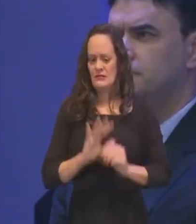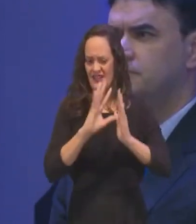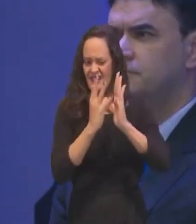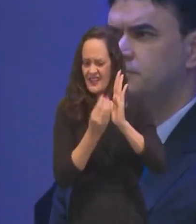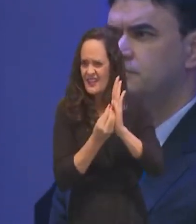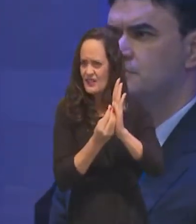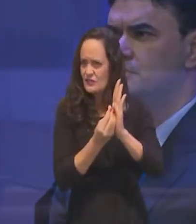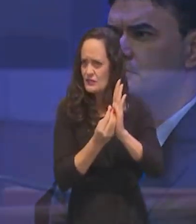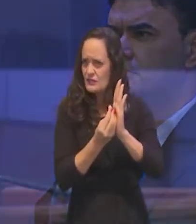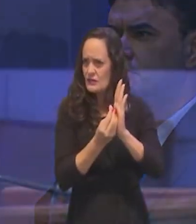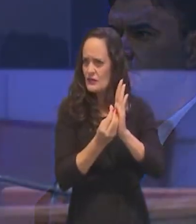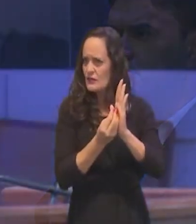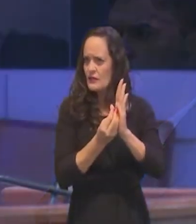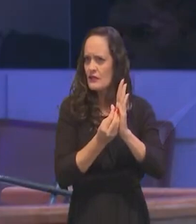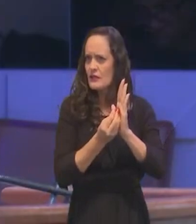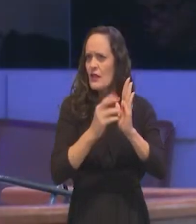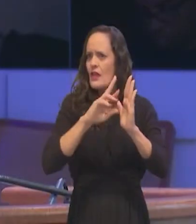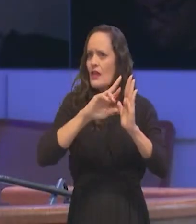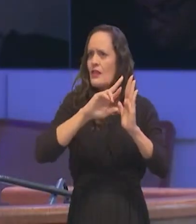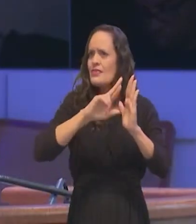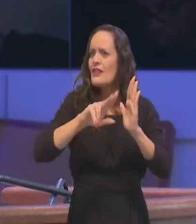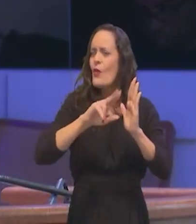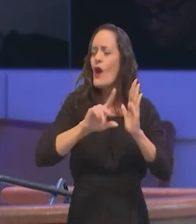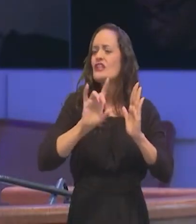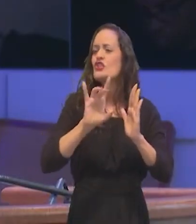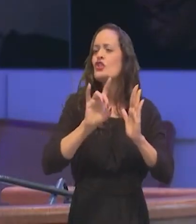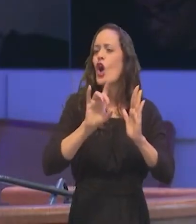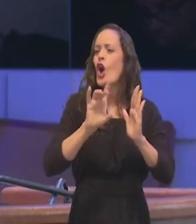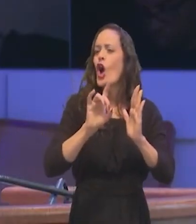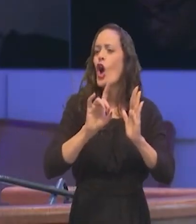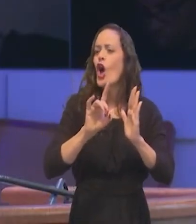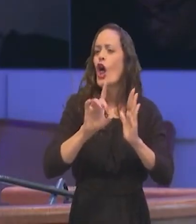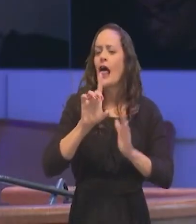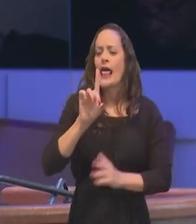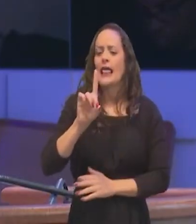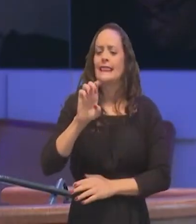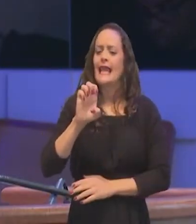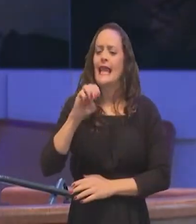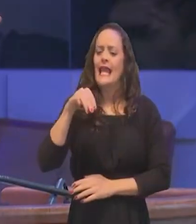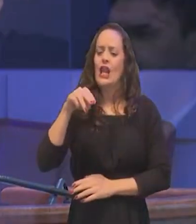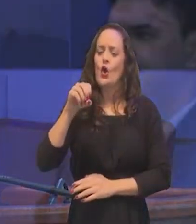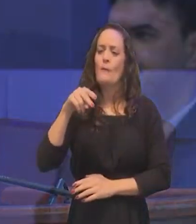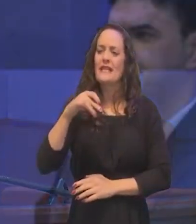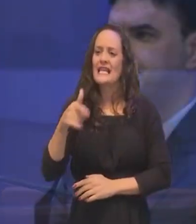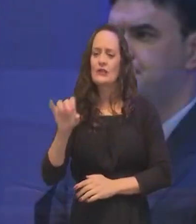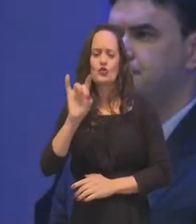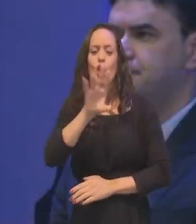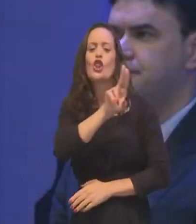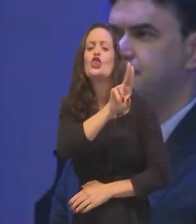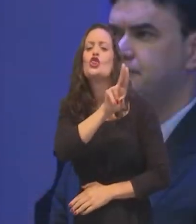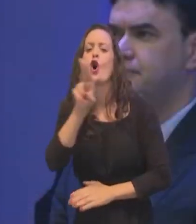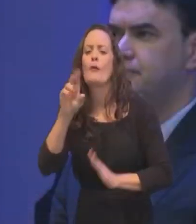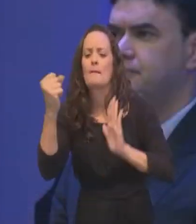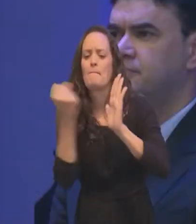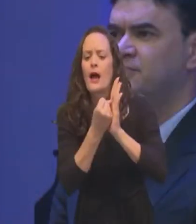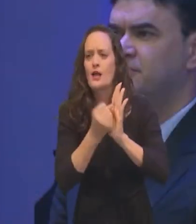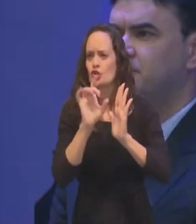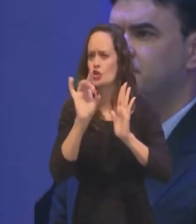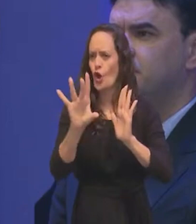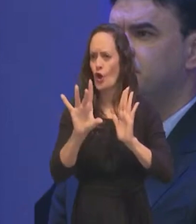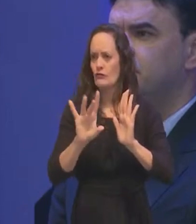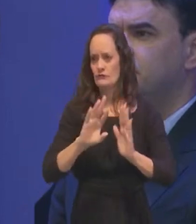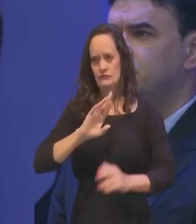definitivamente uma igreja com uma placa denominacional. Não é uma igreja que tem um nome ou